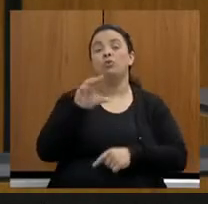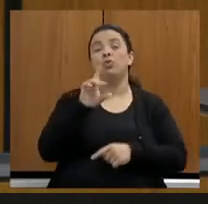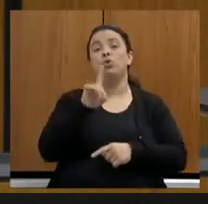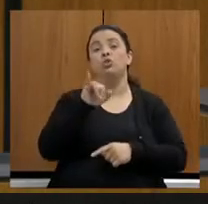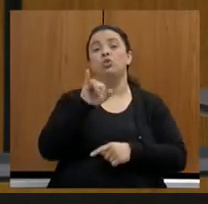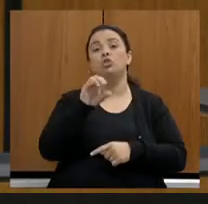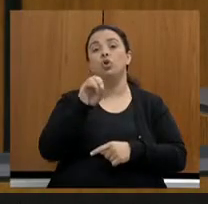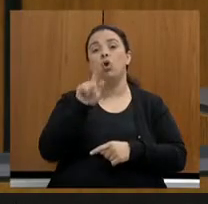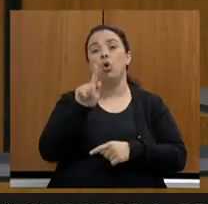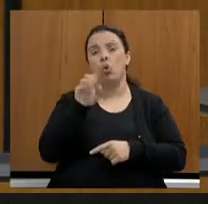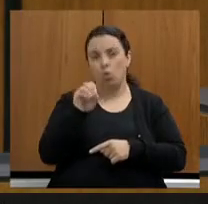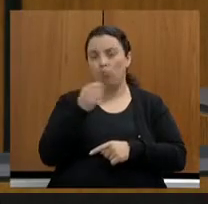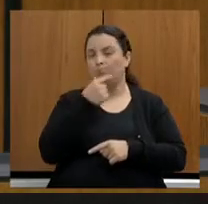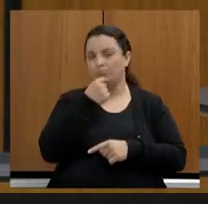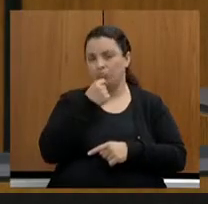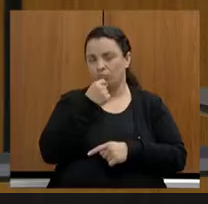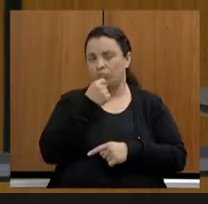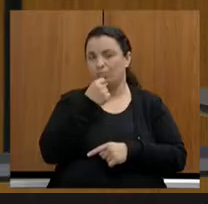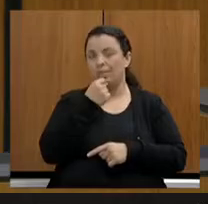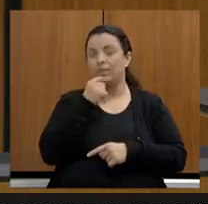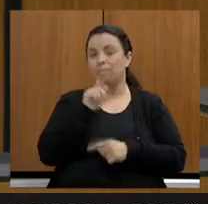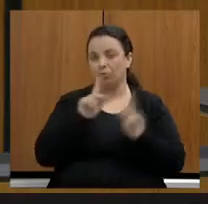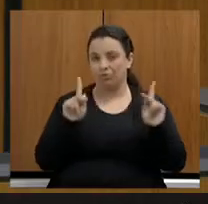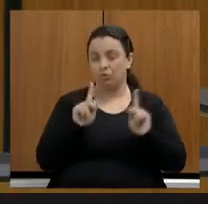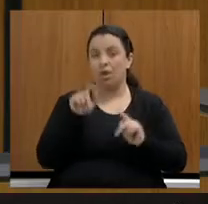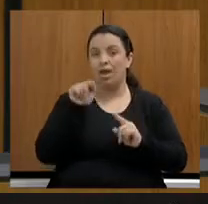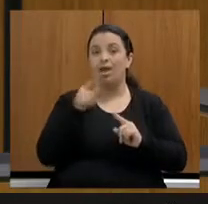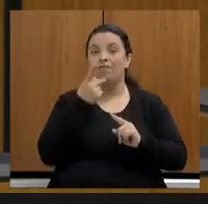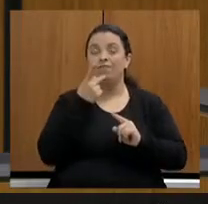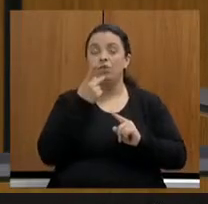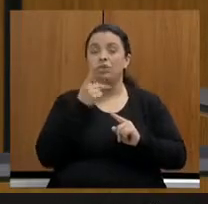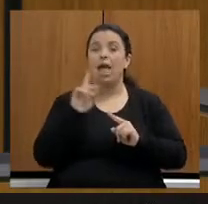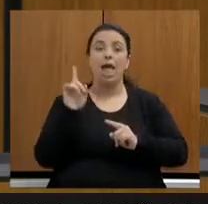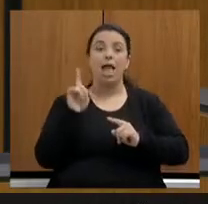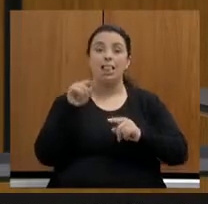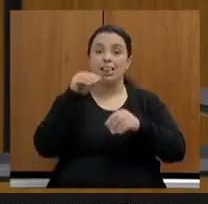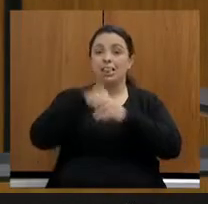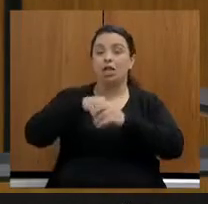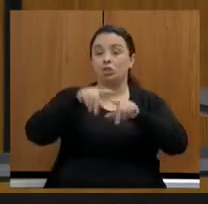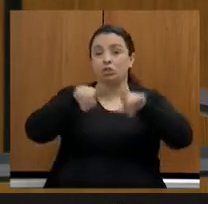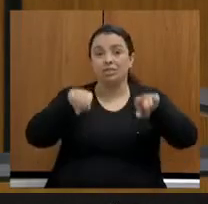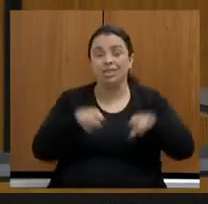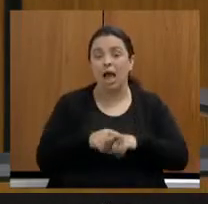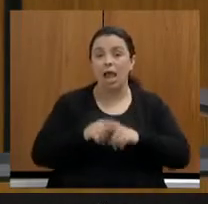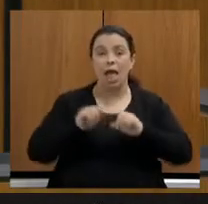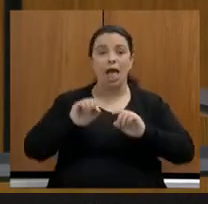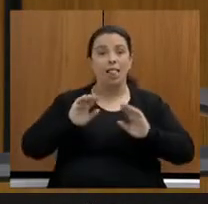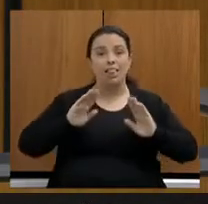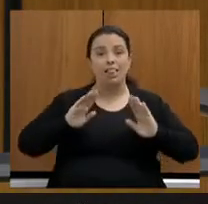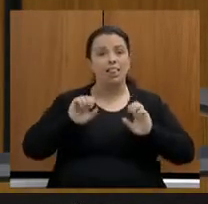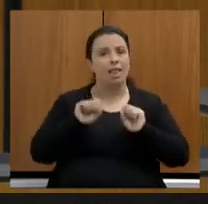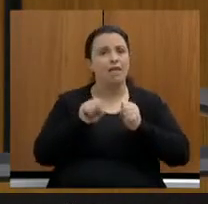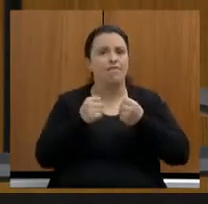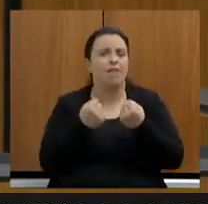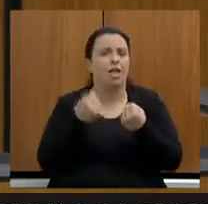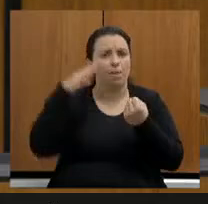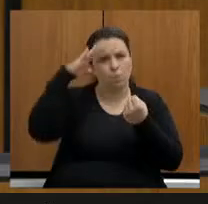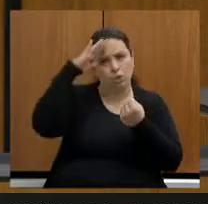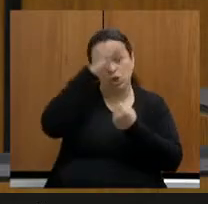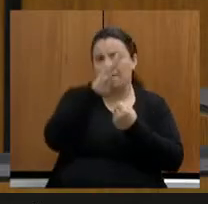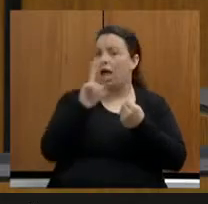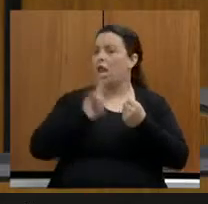dizendo que não aceita defesa bolsonaro lista na sala de aula dele que os alunos dele